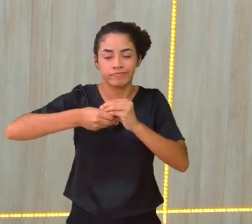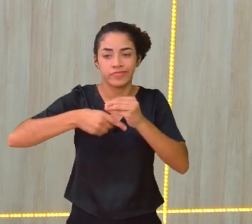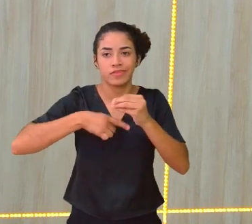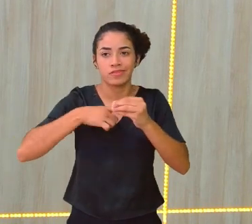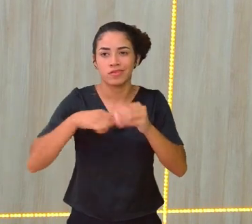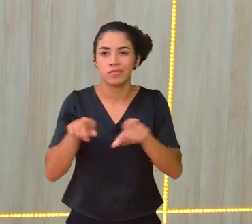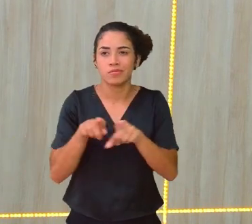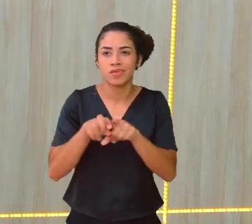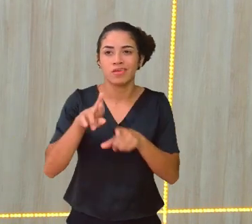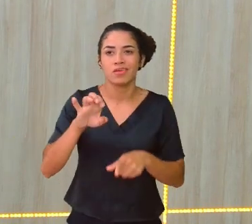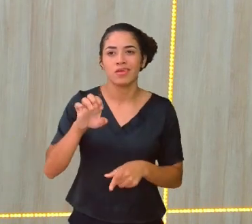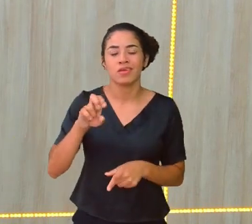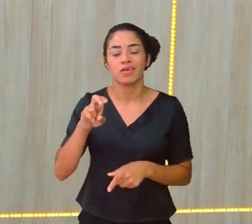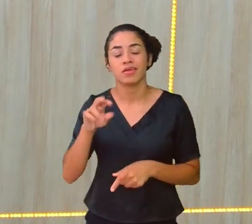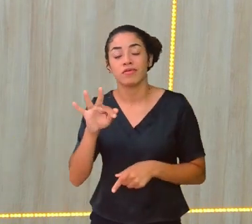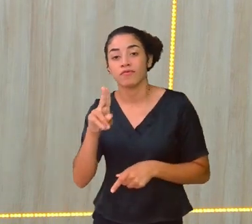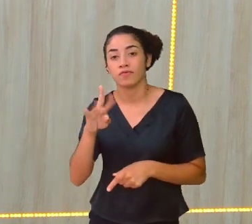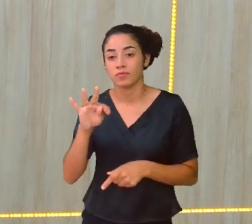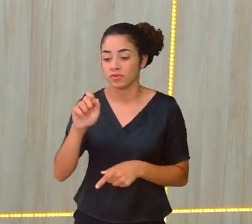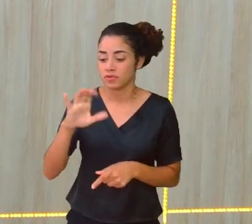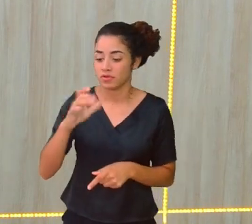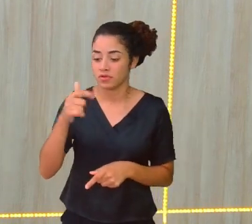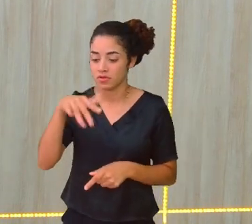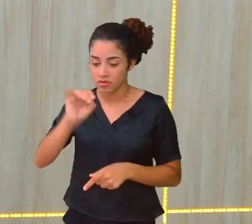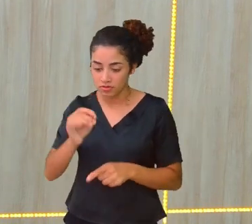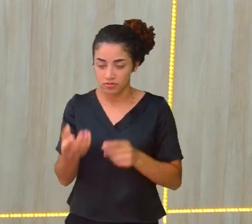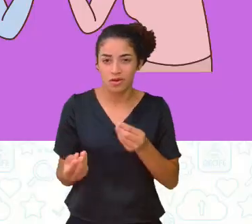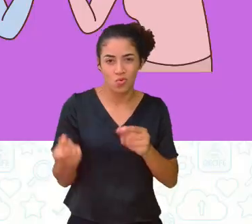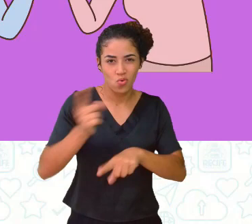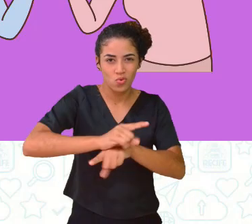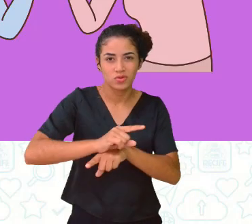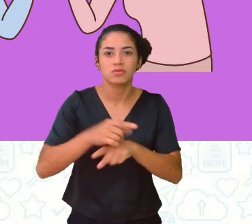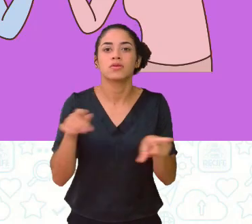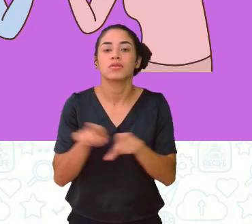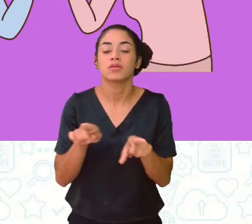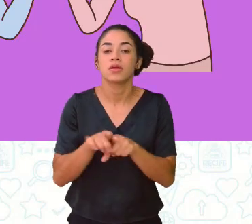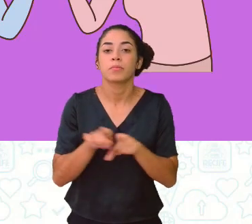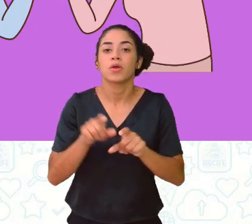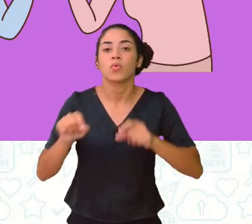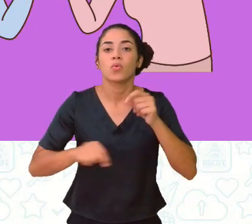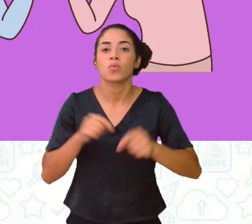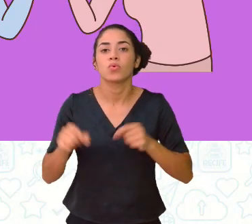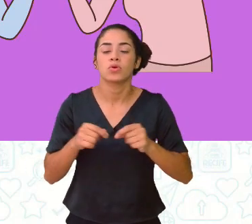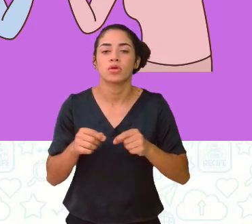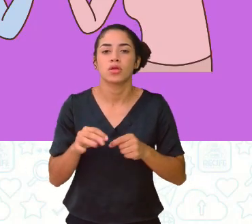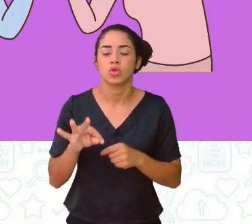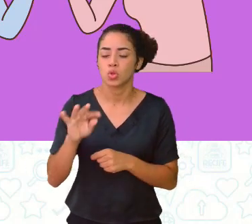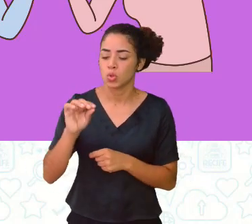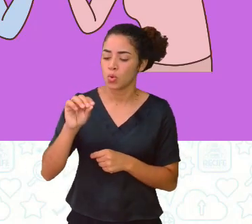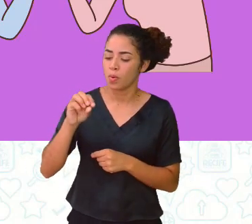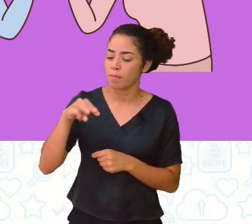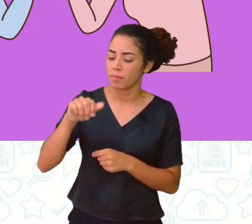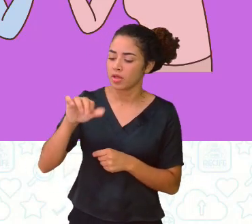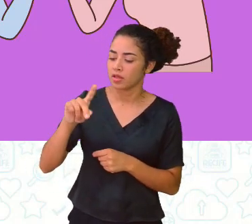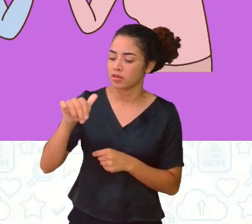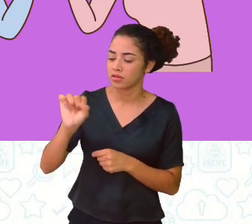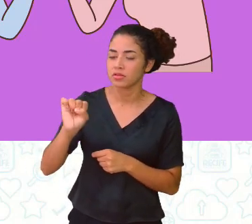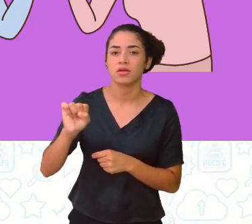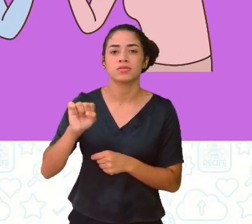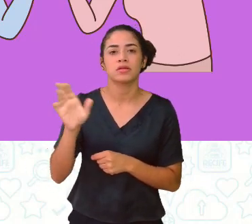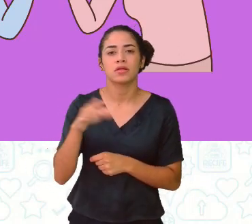contrário, e negociação de tomadas de posição. Por que tomadas de posição?